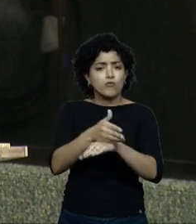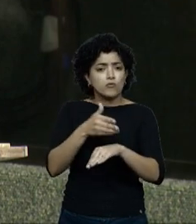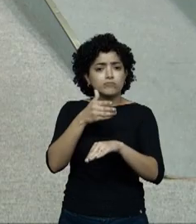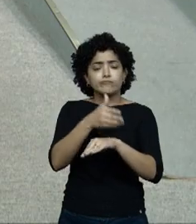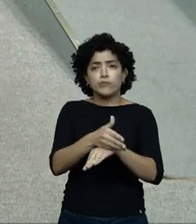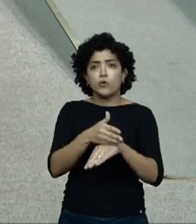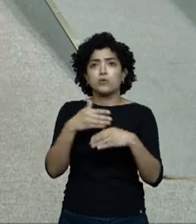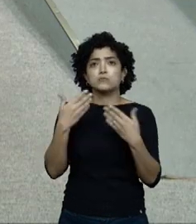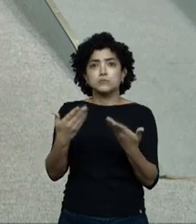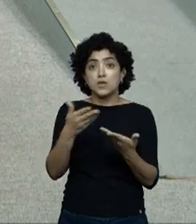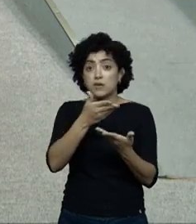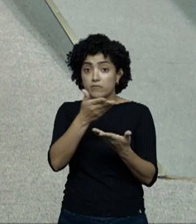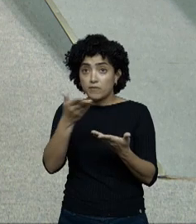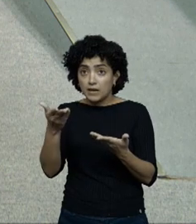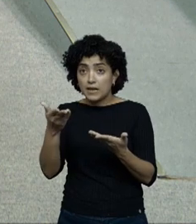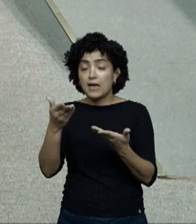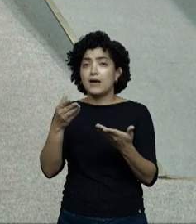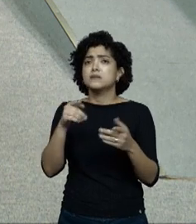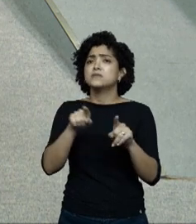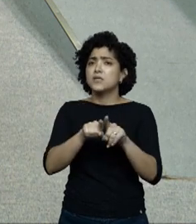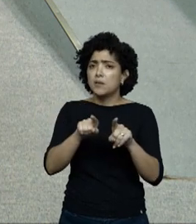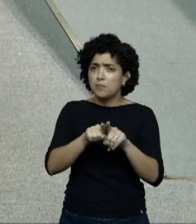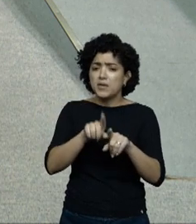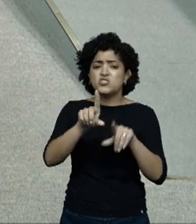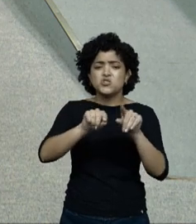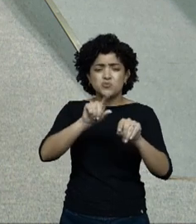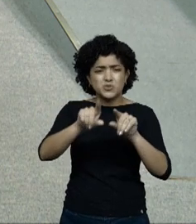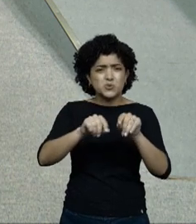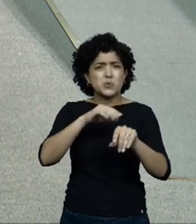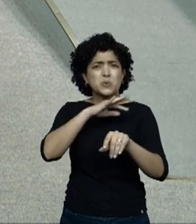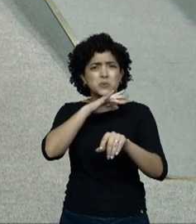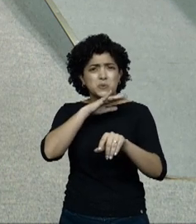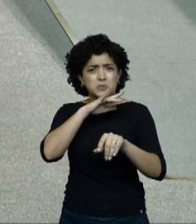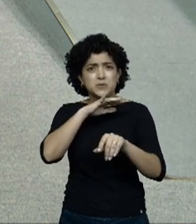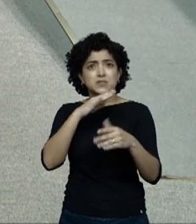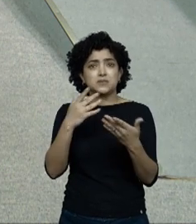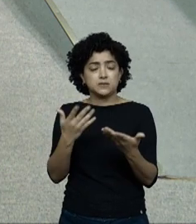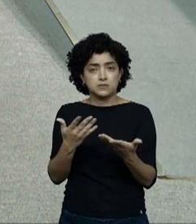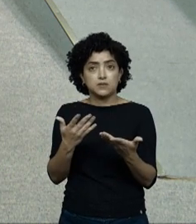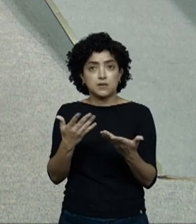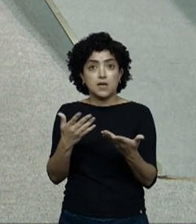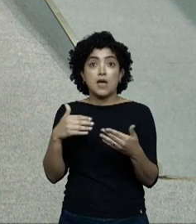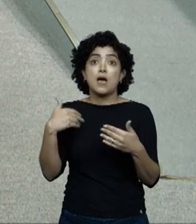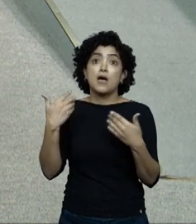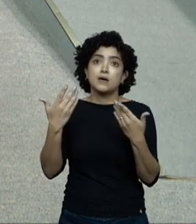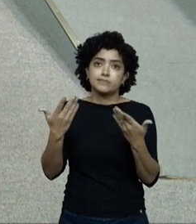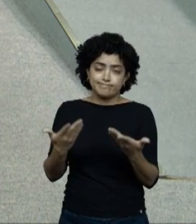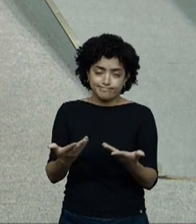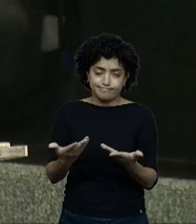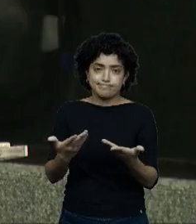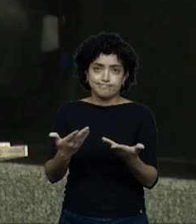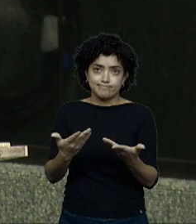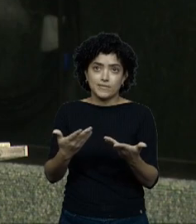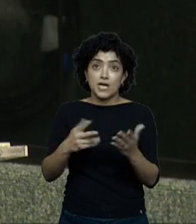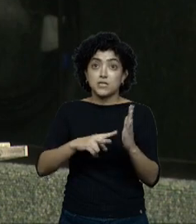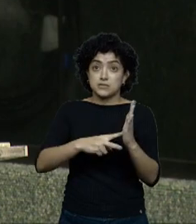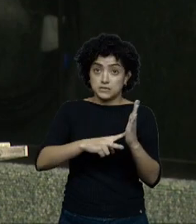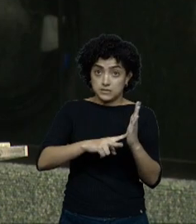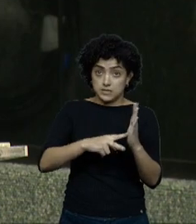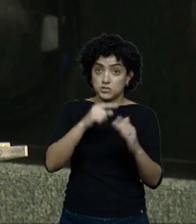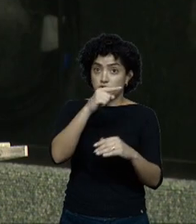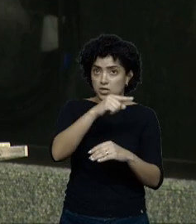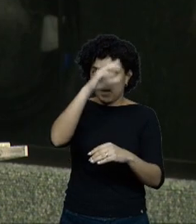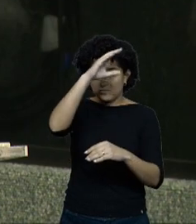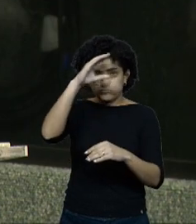para vocês que está aqui que Criciúma também tinha uma escolha bem ruim muito ruim e que nós fomos através do sinte Regional de Criciúma